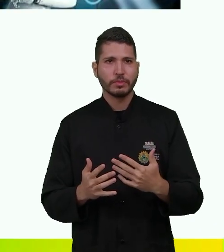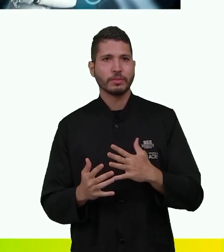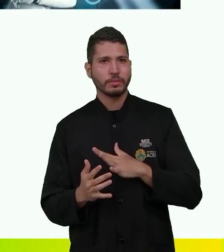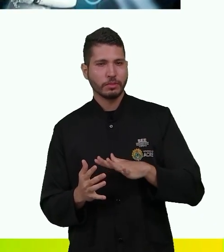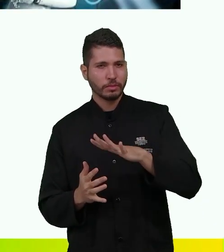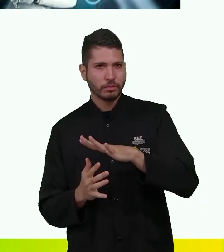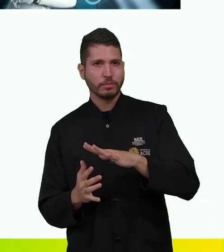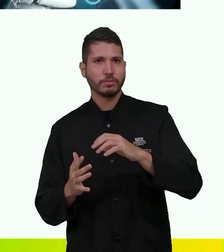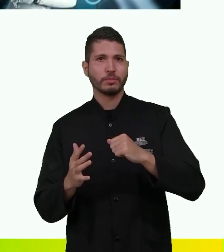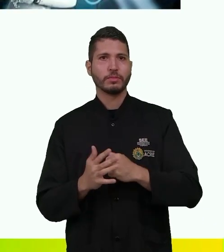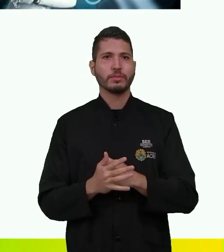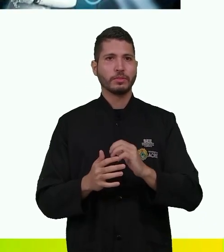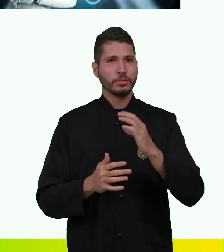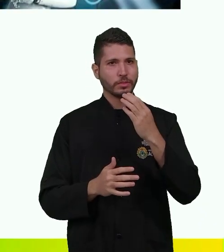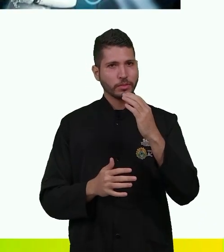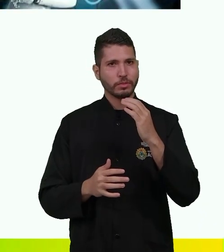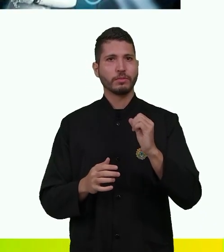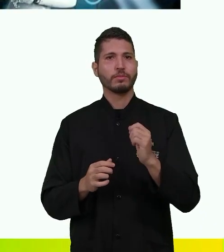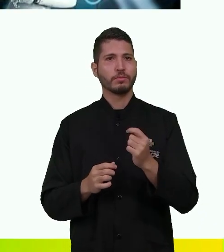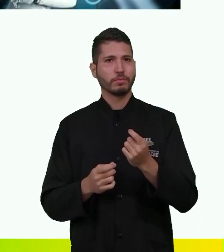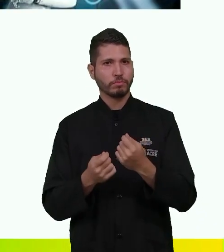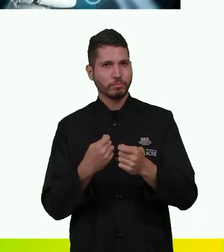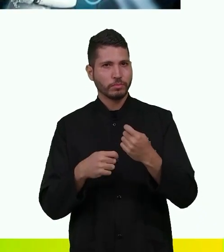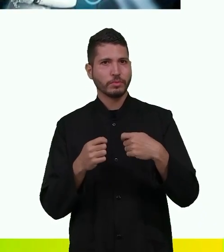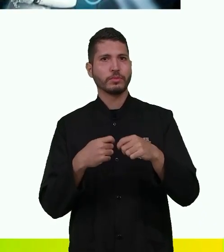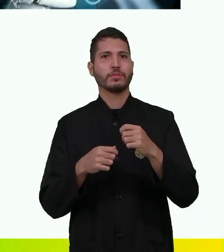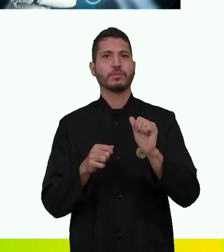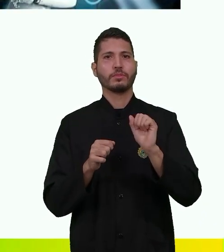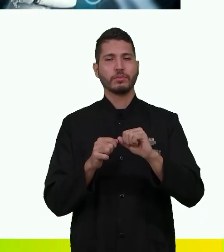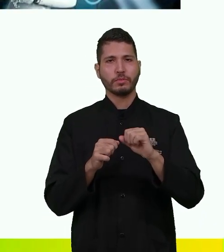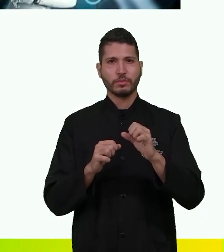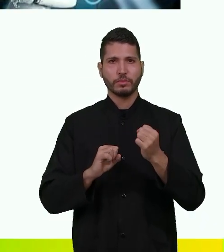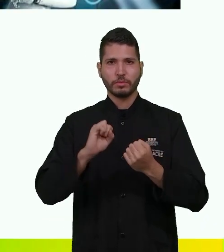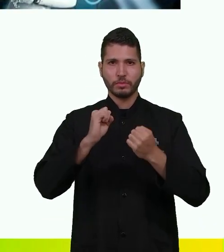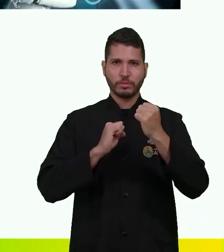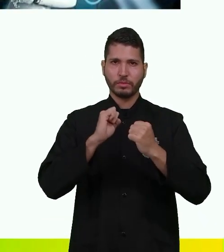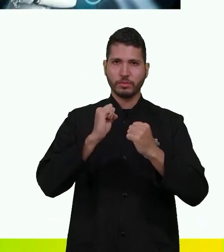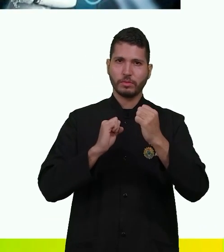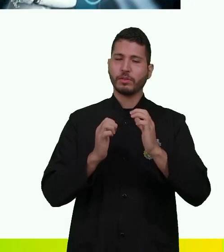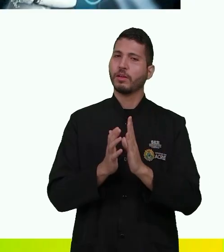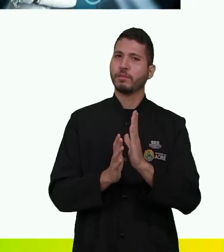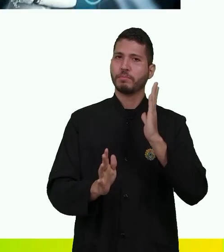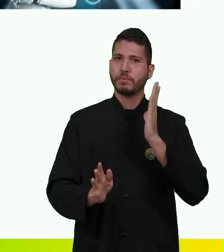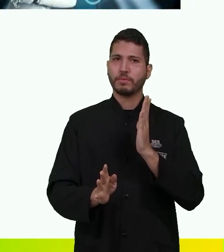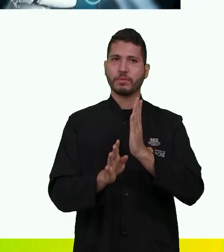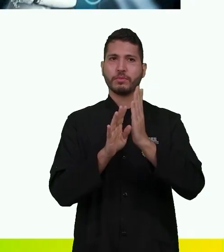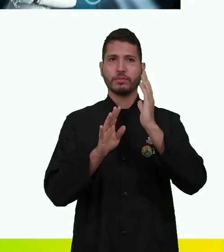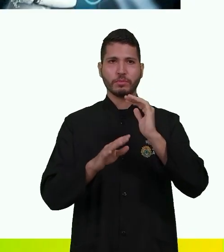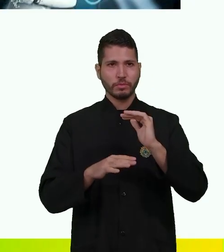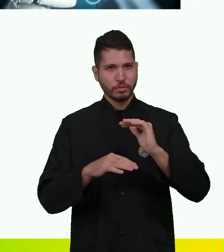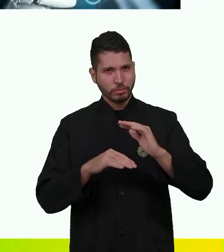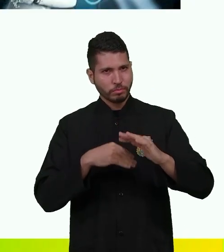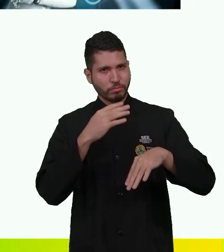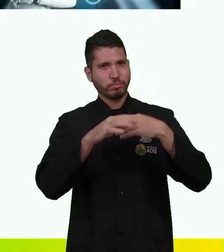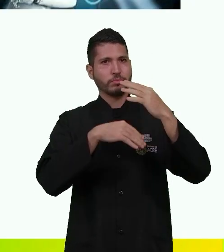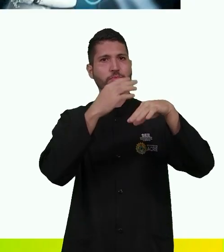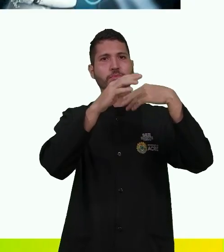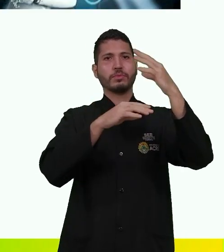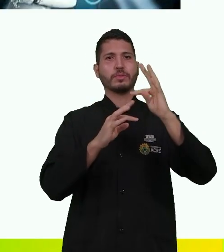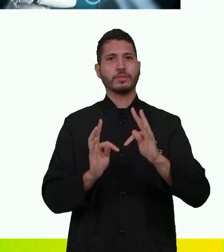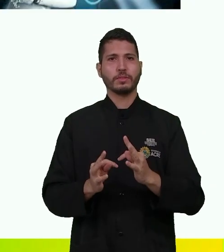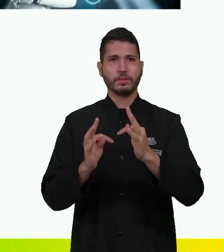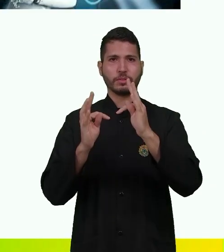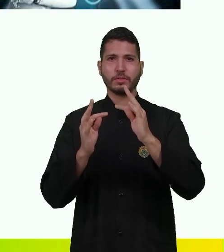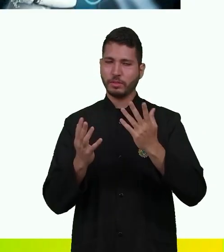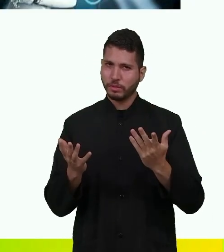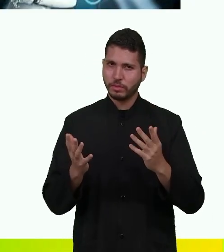das indústrias se dá ao fato do avanço desenfreado da tecnologia durante esse período, iniciado em